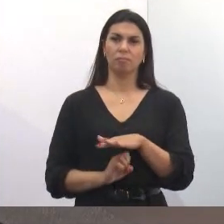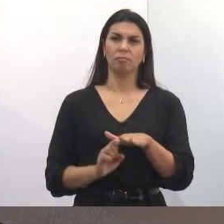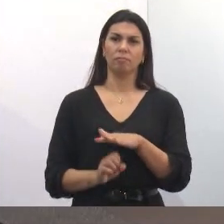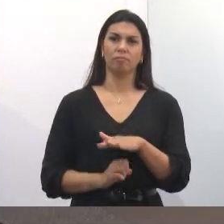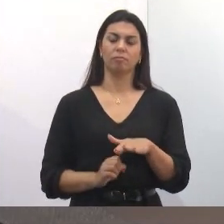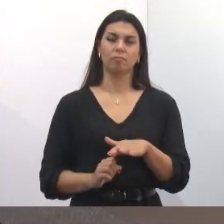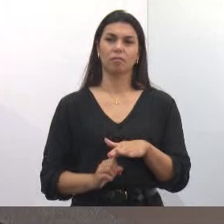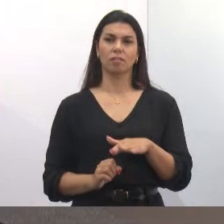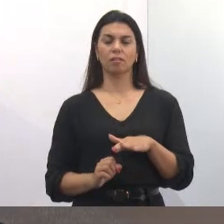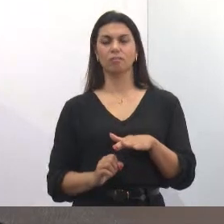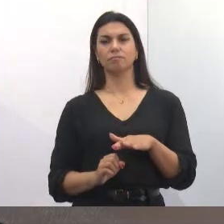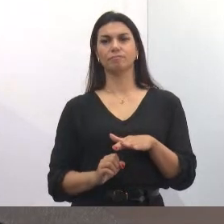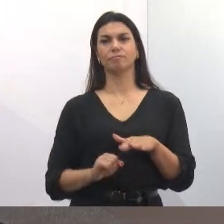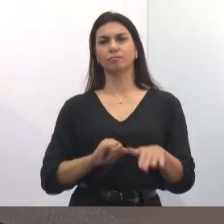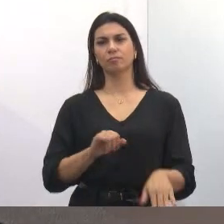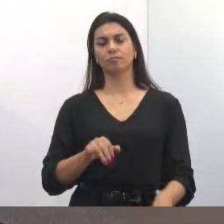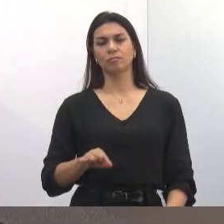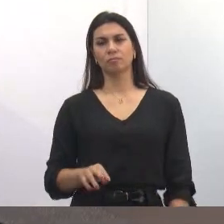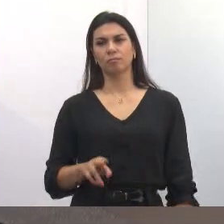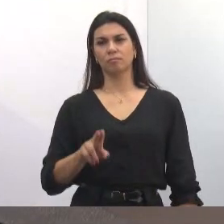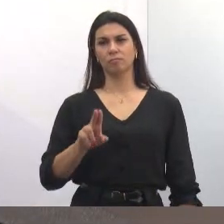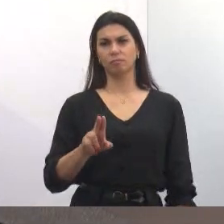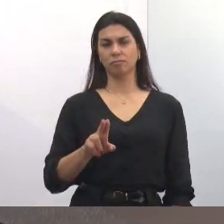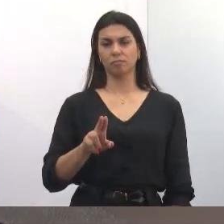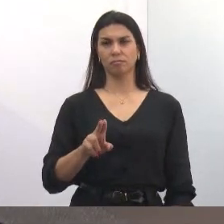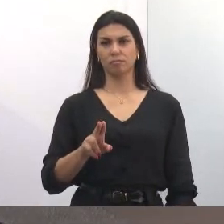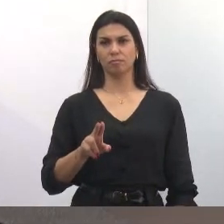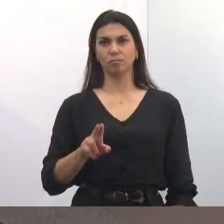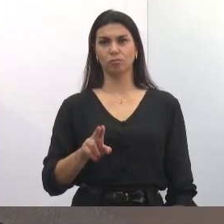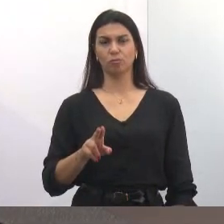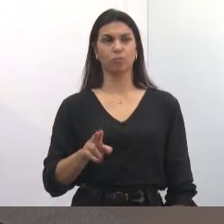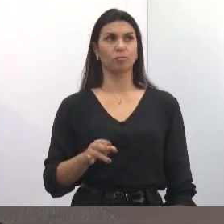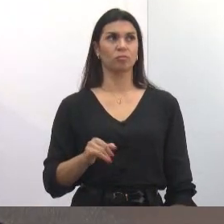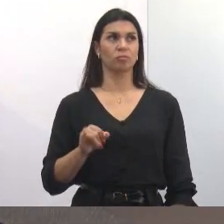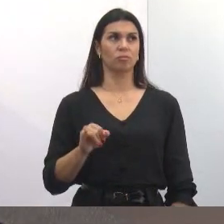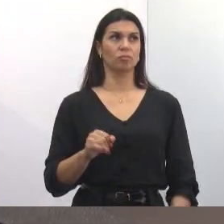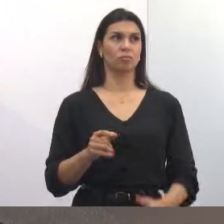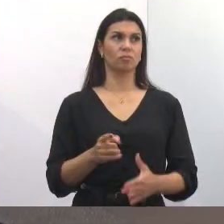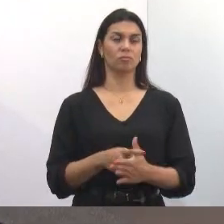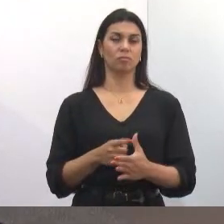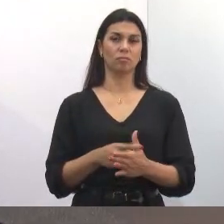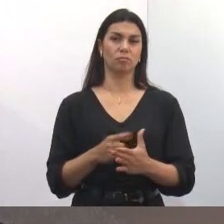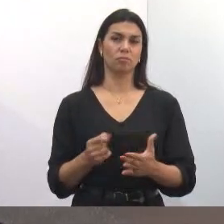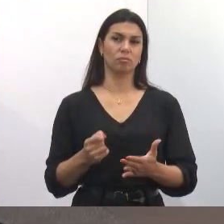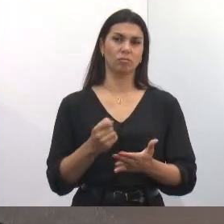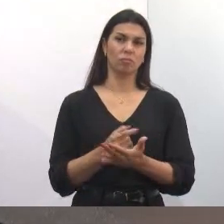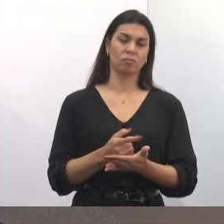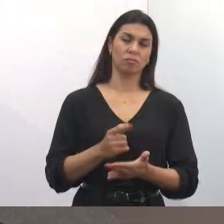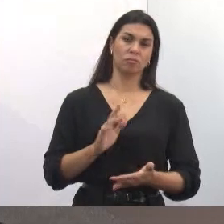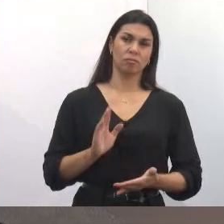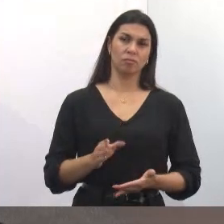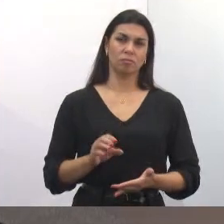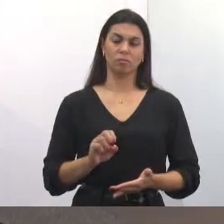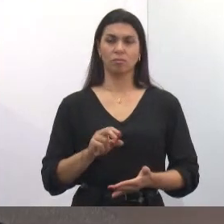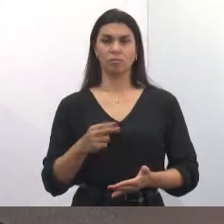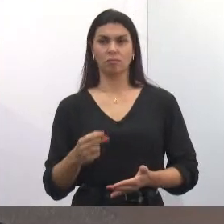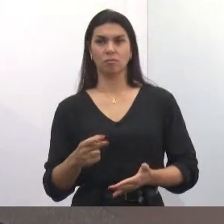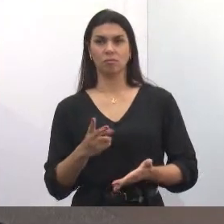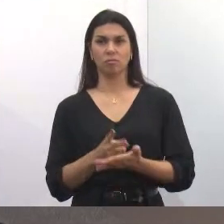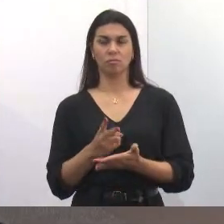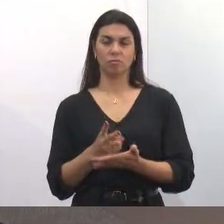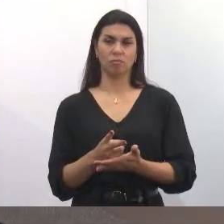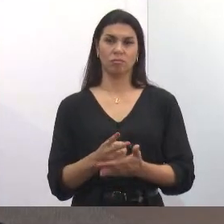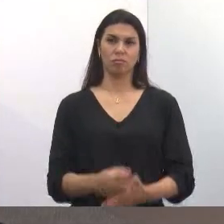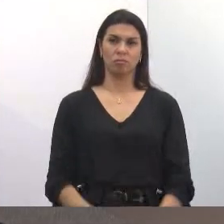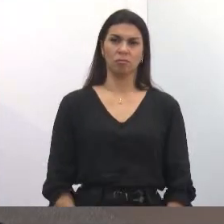concessionária ambiental e JTU e se estão sendo quitados ou se estão em aberto? Prejudicado.